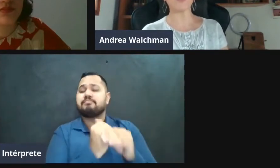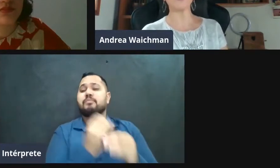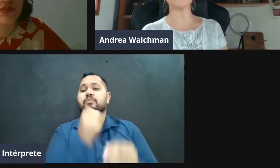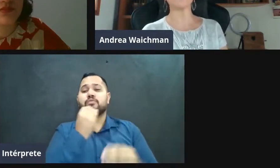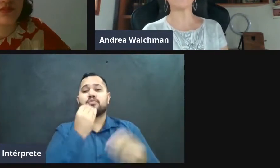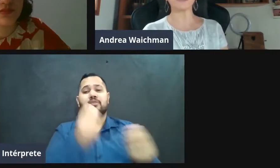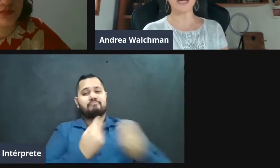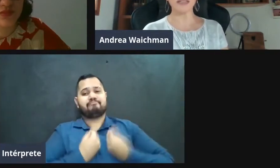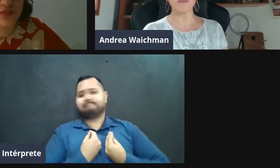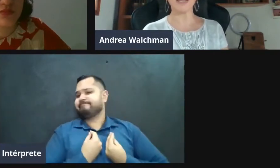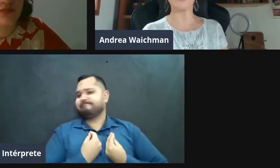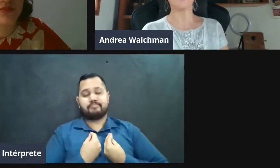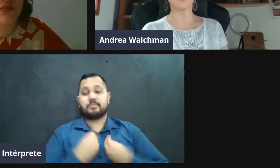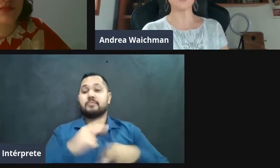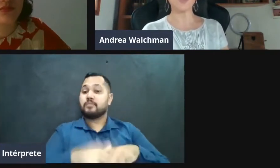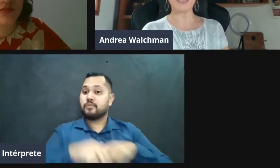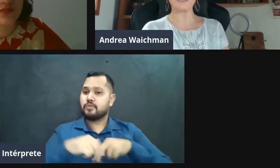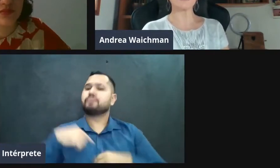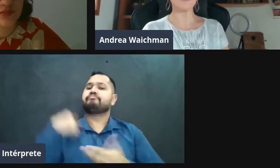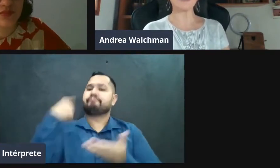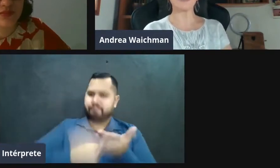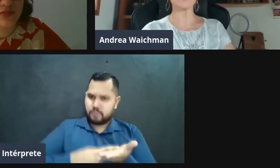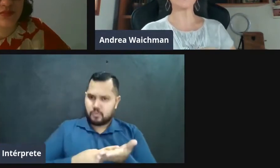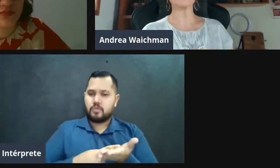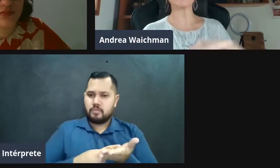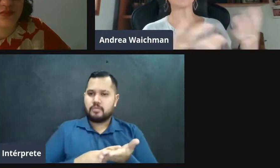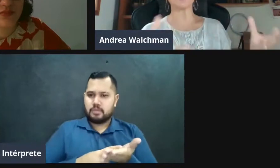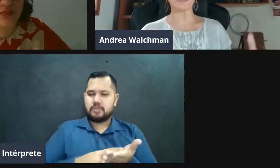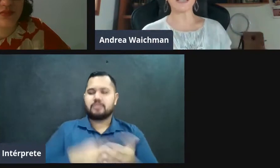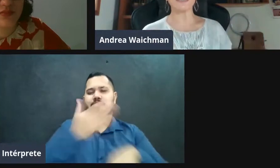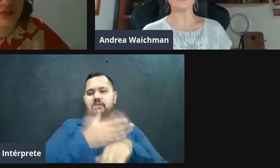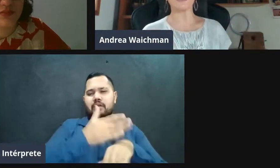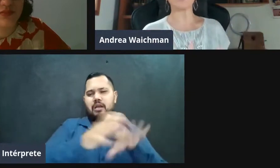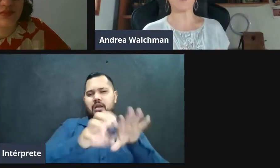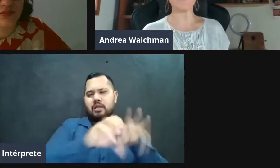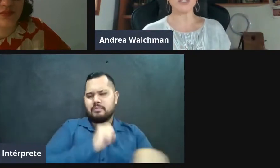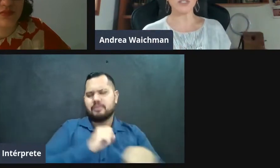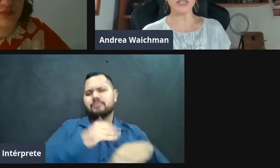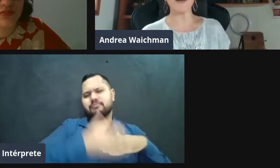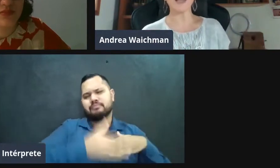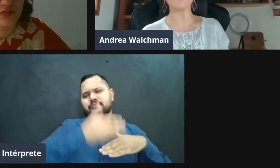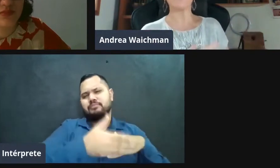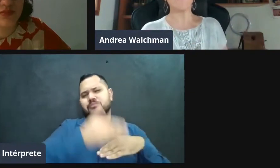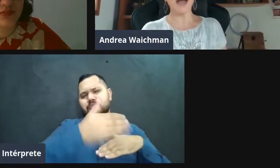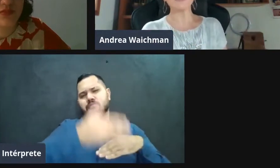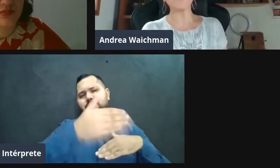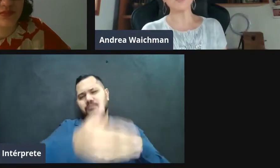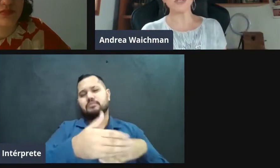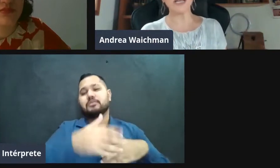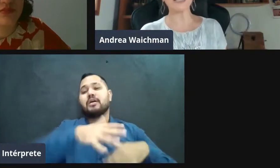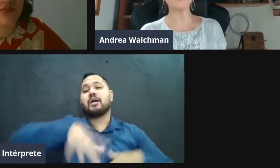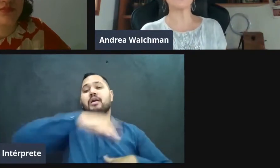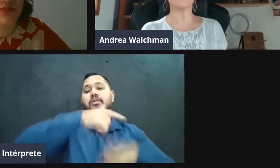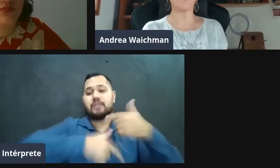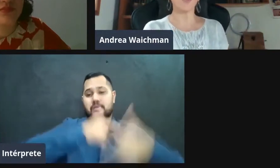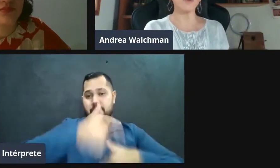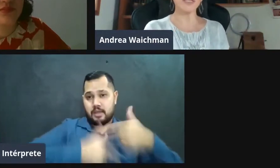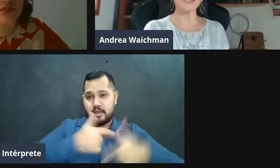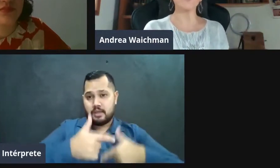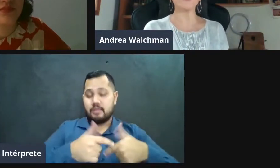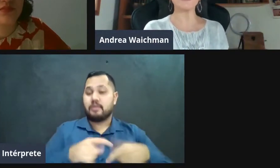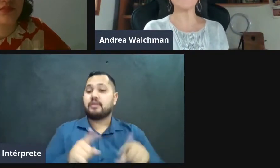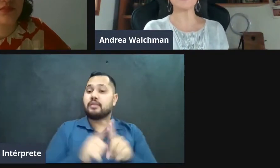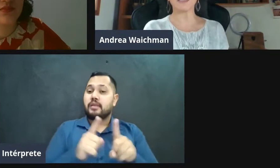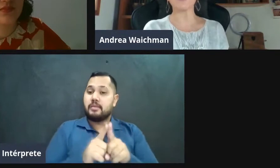tem um compromisso de ofertar também, não só aquelas capacitações mais corriqueiras que têm a ver com o ambiente de trabalho, mas a oportunidade de o